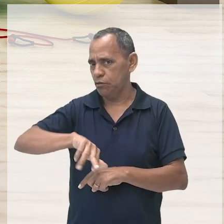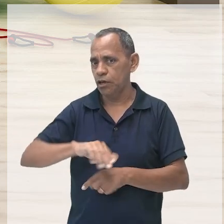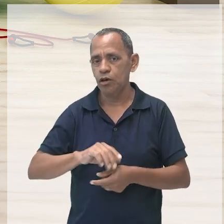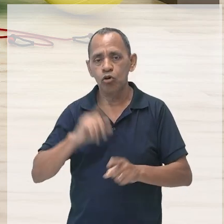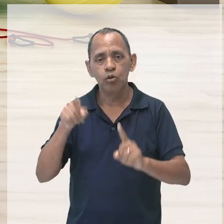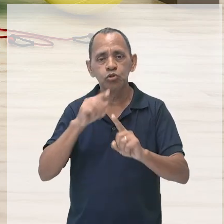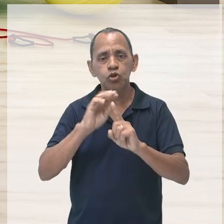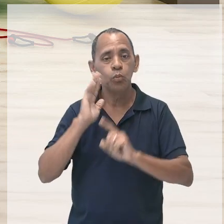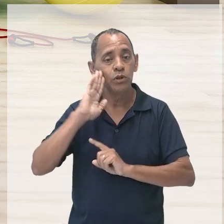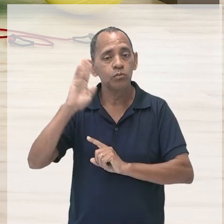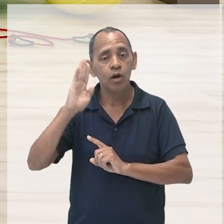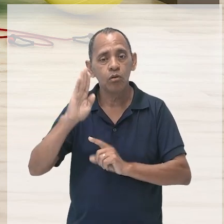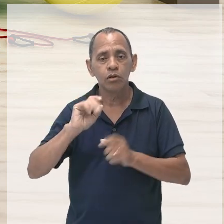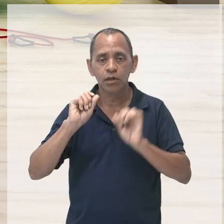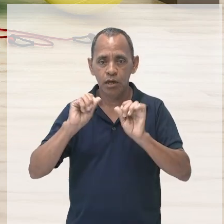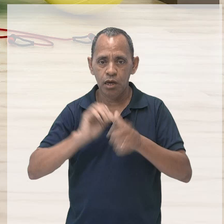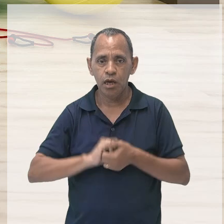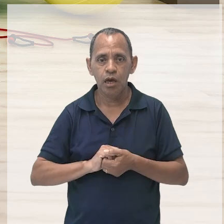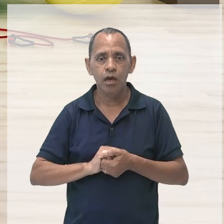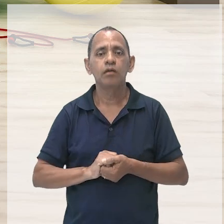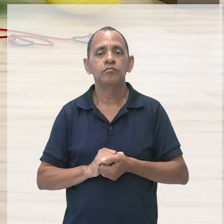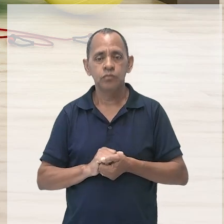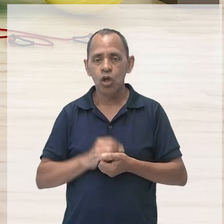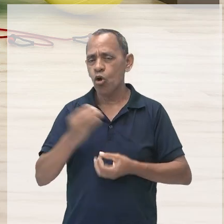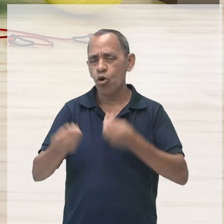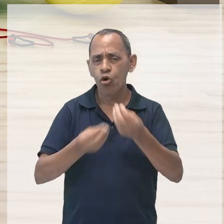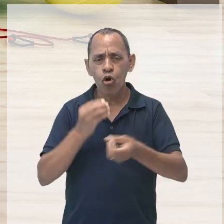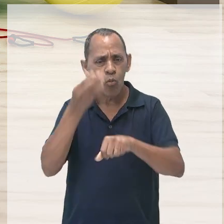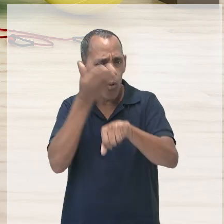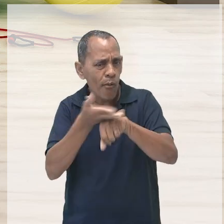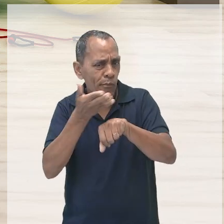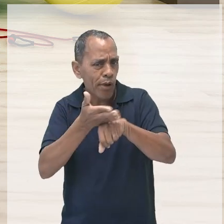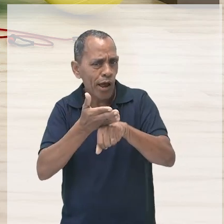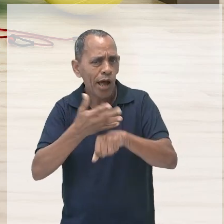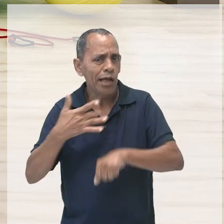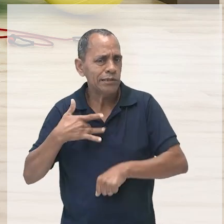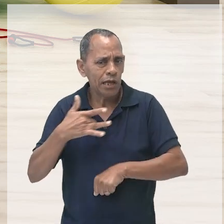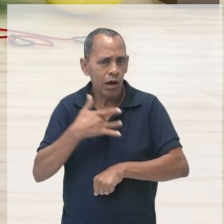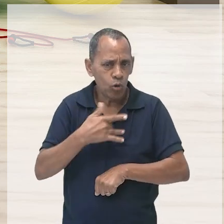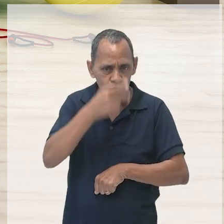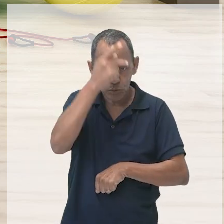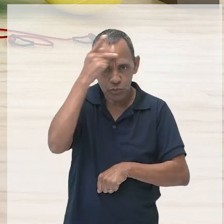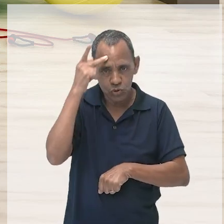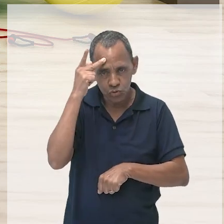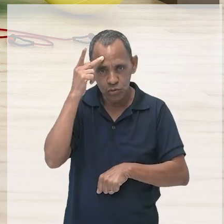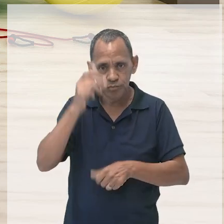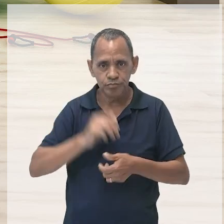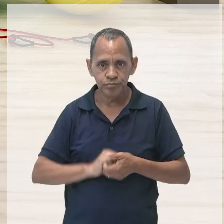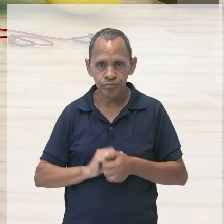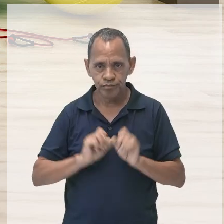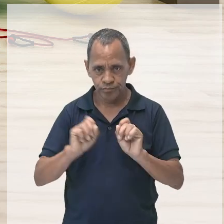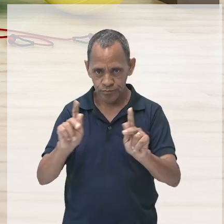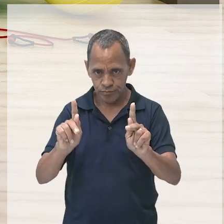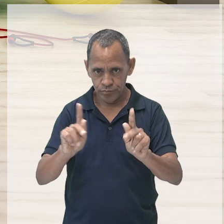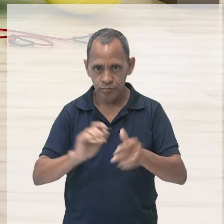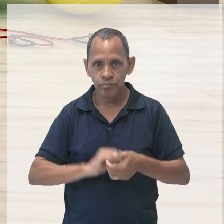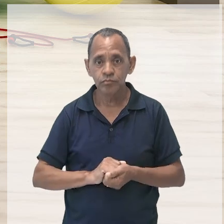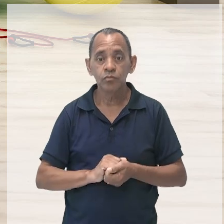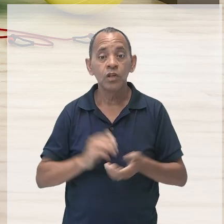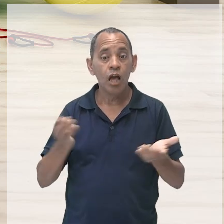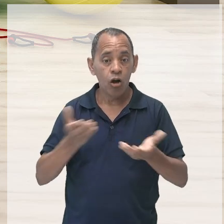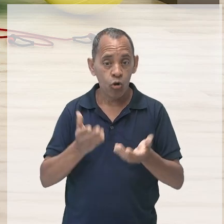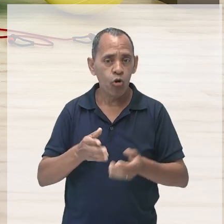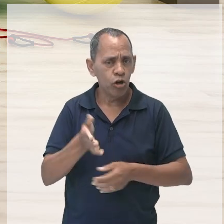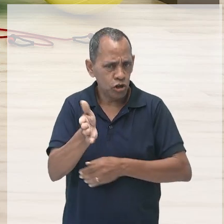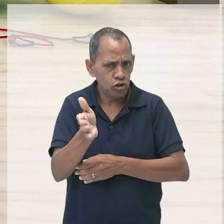objetivo principal a manutenção, né, da saúde daquele indivíduo. Ok? Então, agora que a gente descobriu